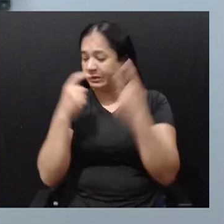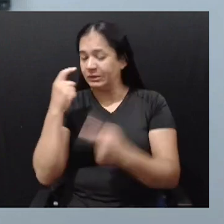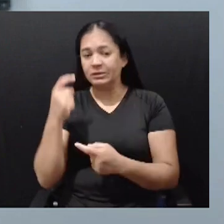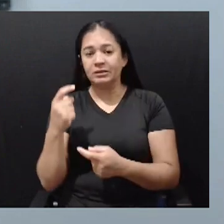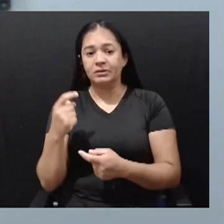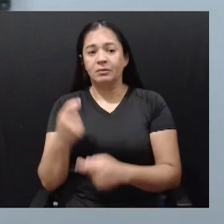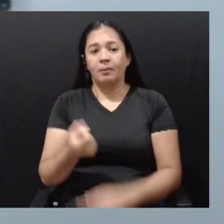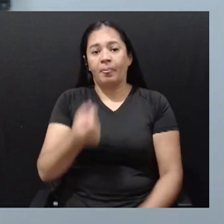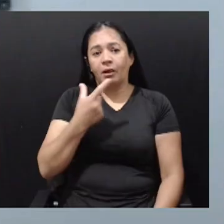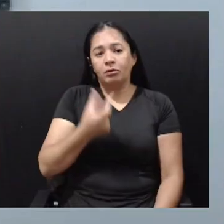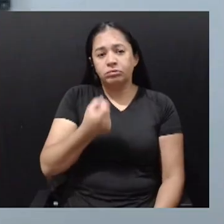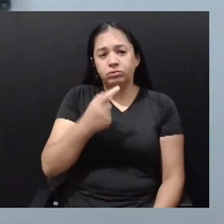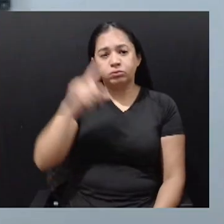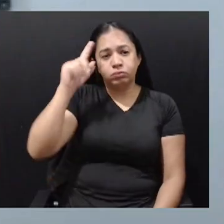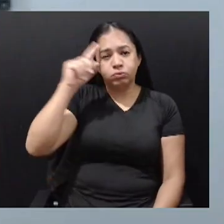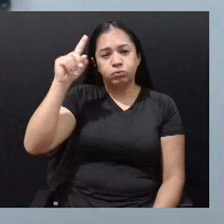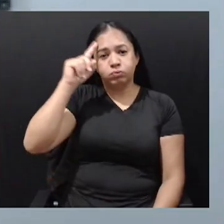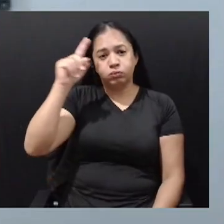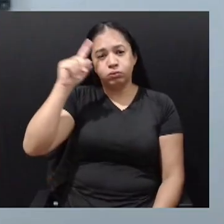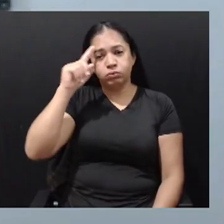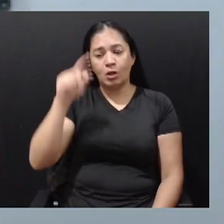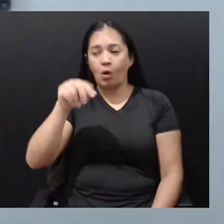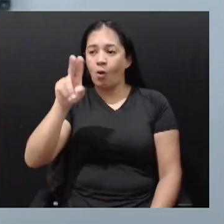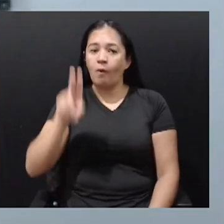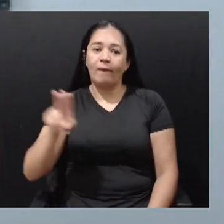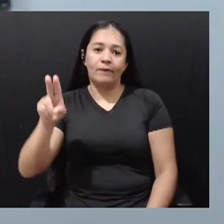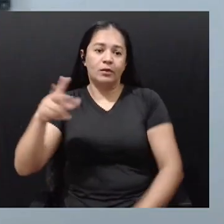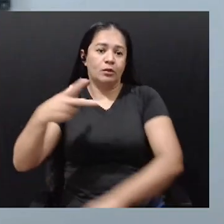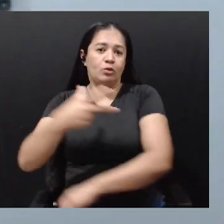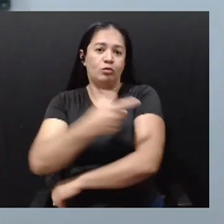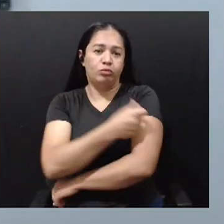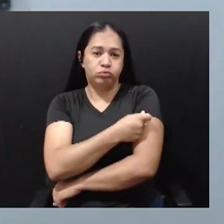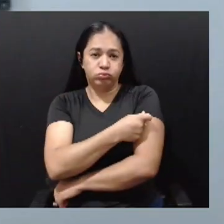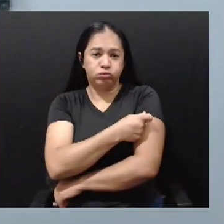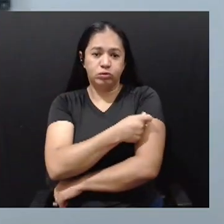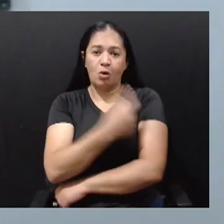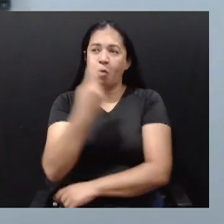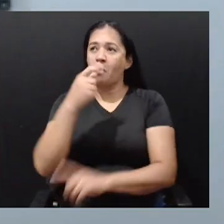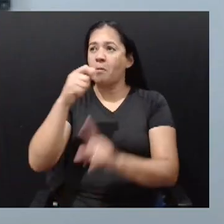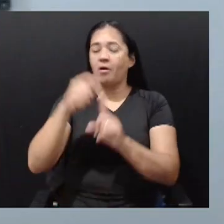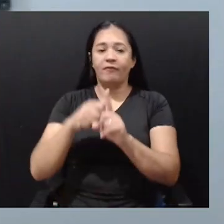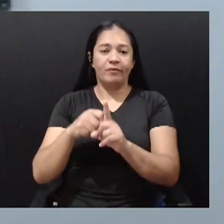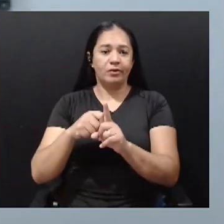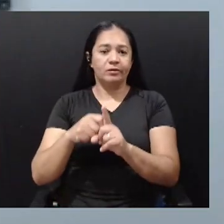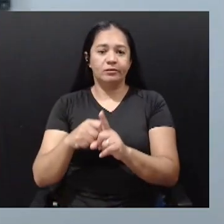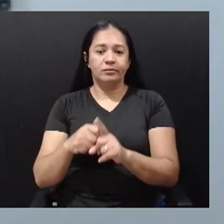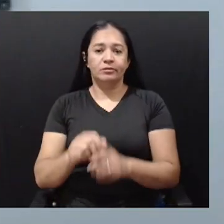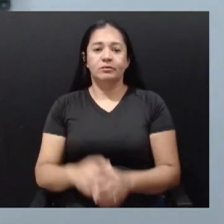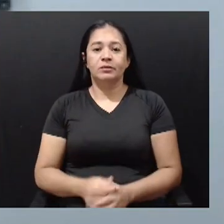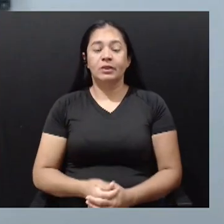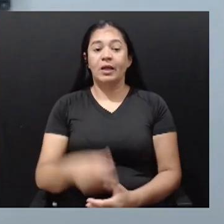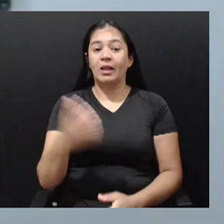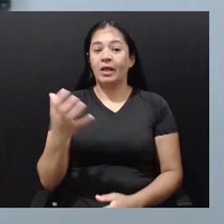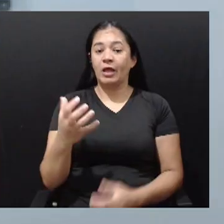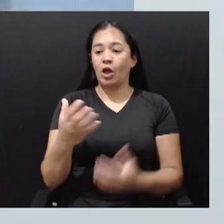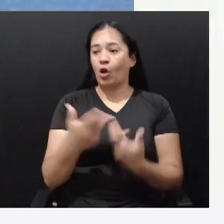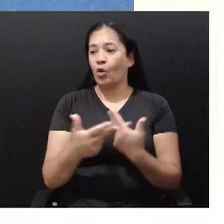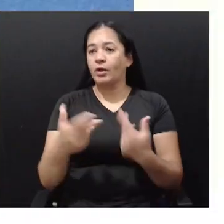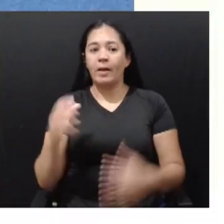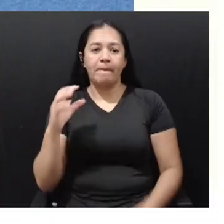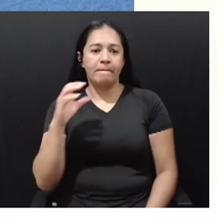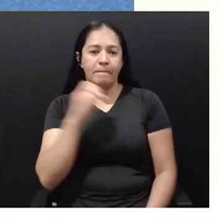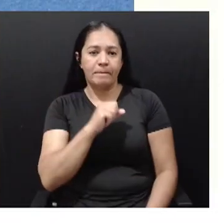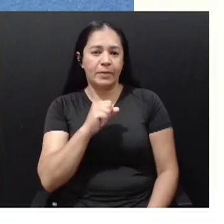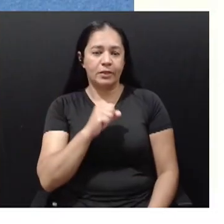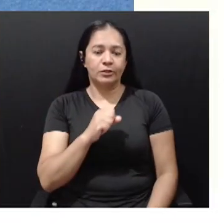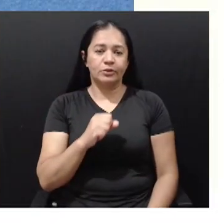dias, em utilizar uma injeção intramuscular uma vez por mês, ela quer a praticidade de poder usar um método de